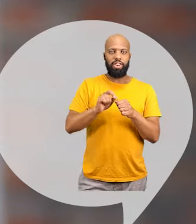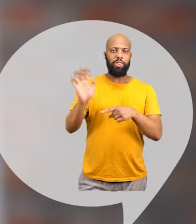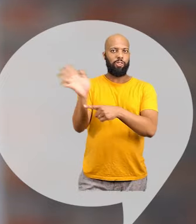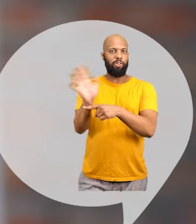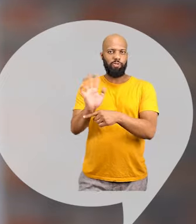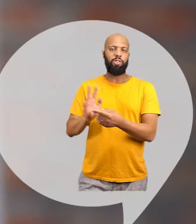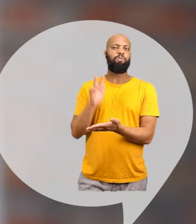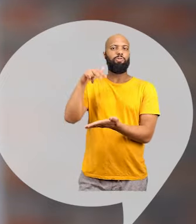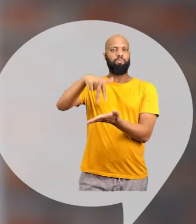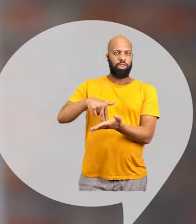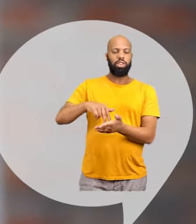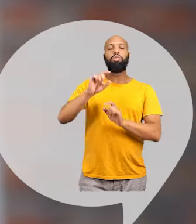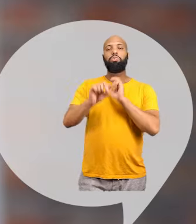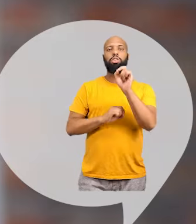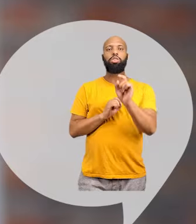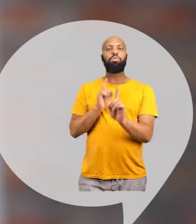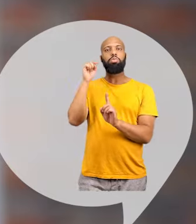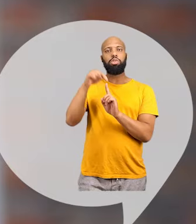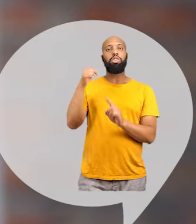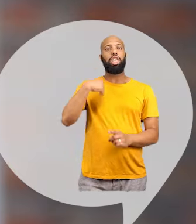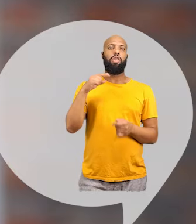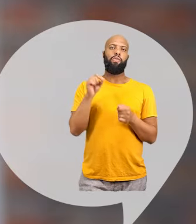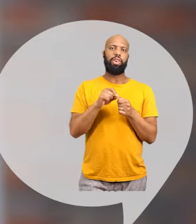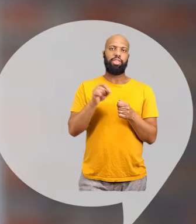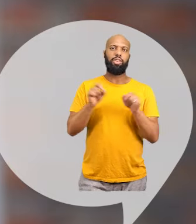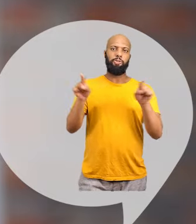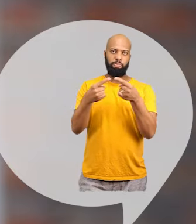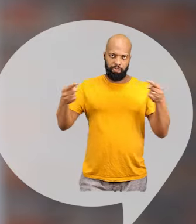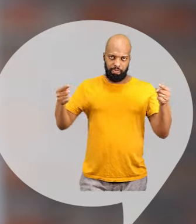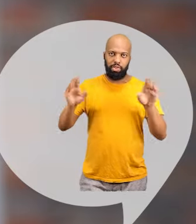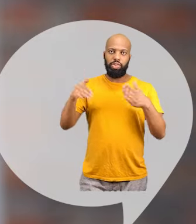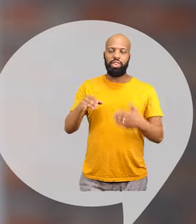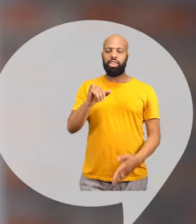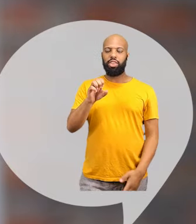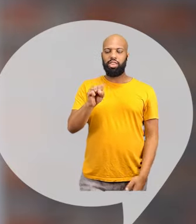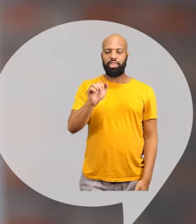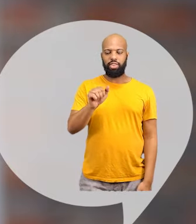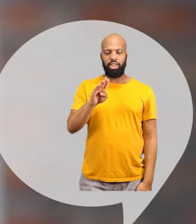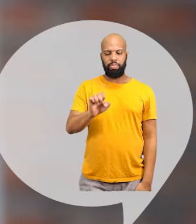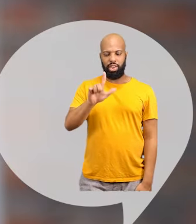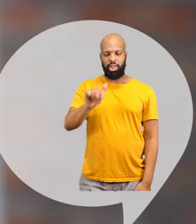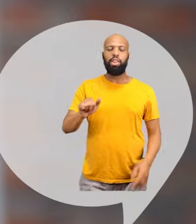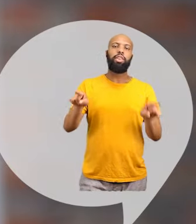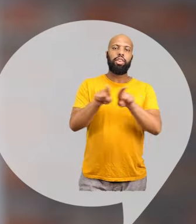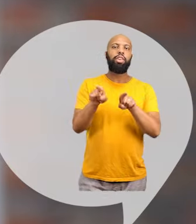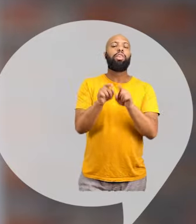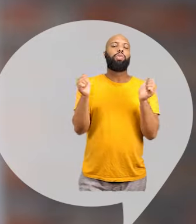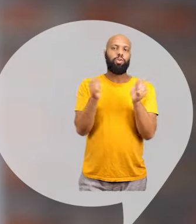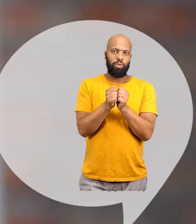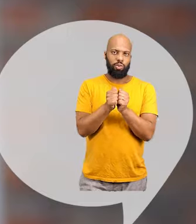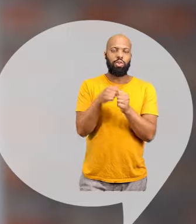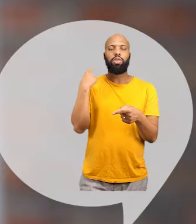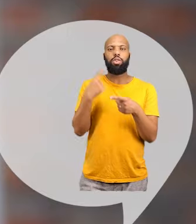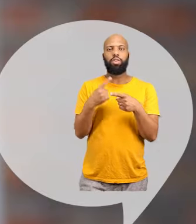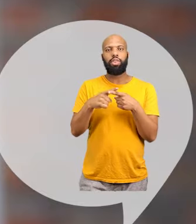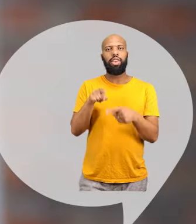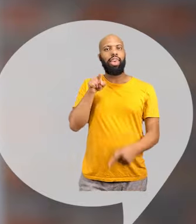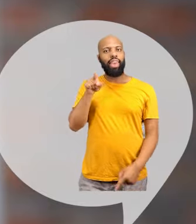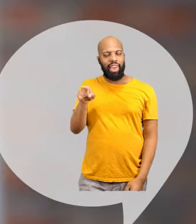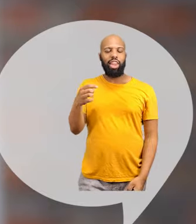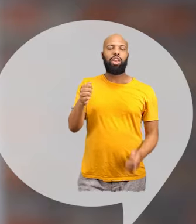performance e a ideia era que eu fizesse uma música e a Isabela também ela estava junto era era